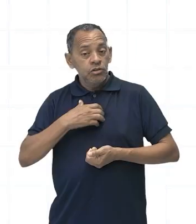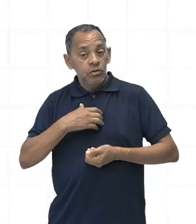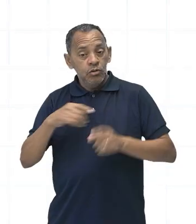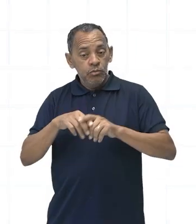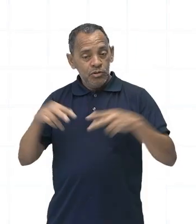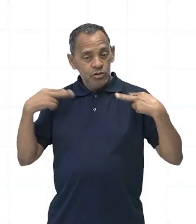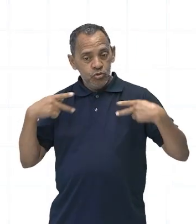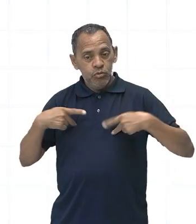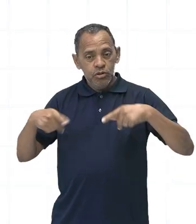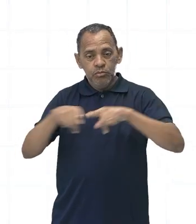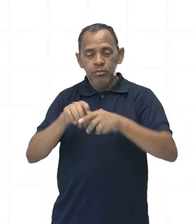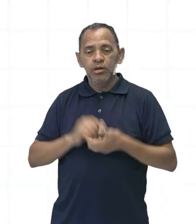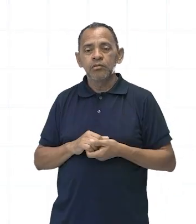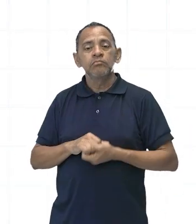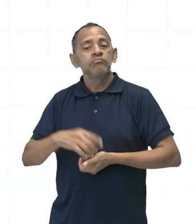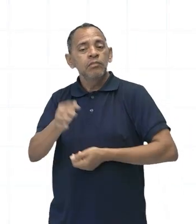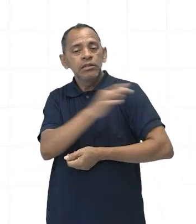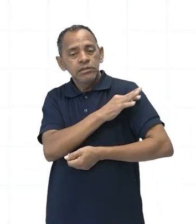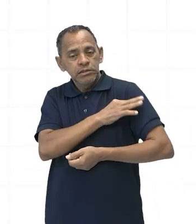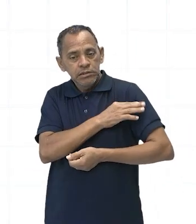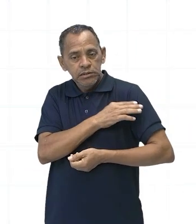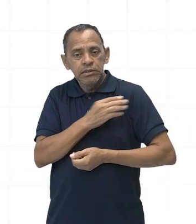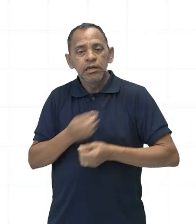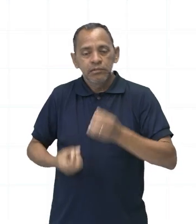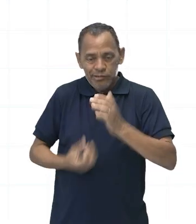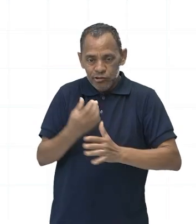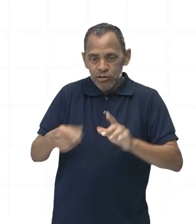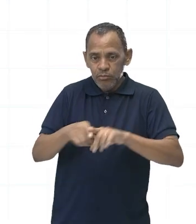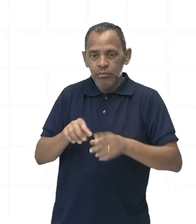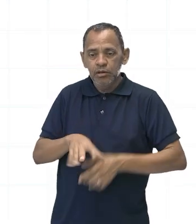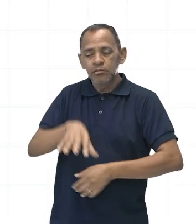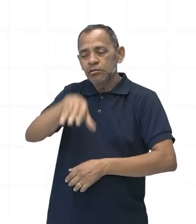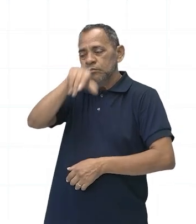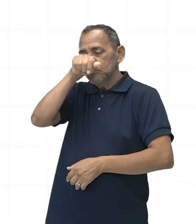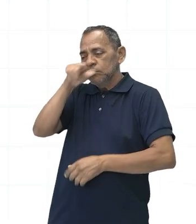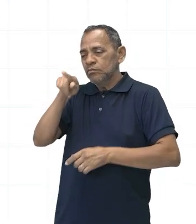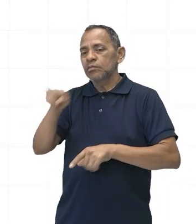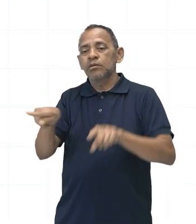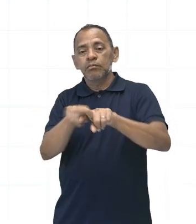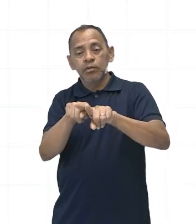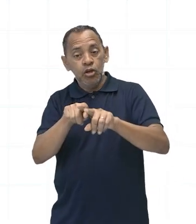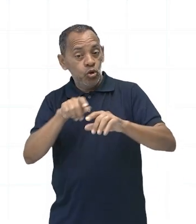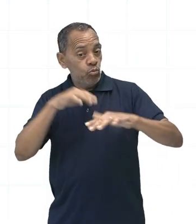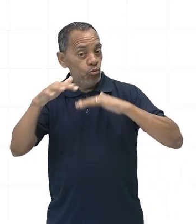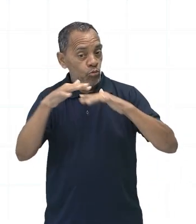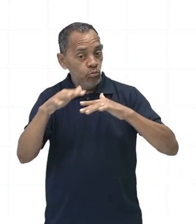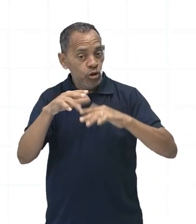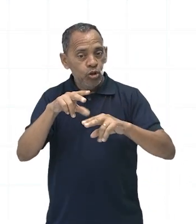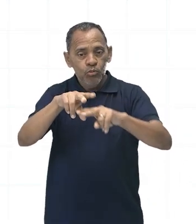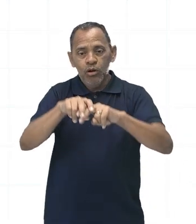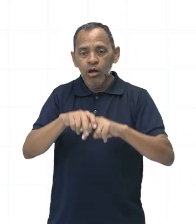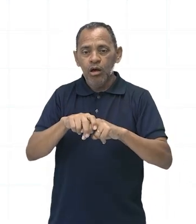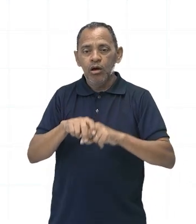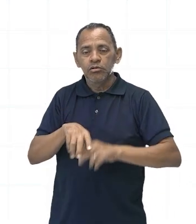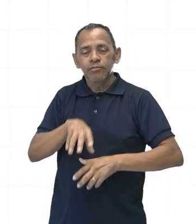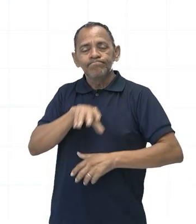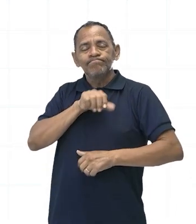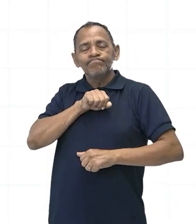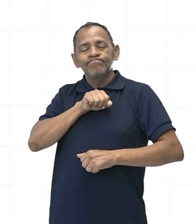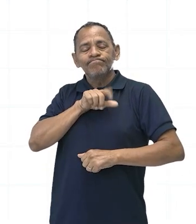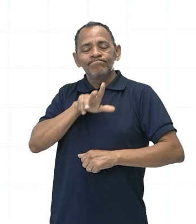associava intrinsecamente a respiração ao movimento, através da contração e o